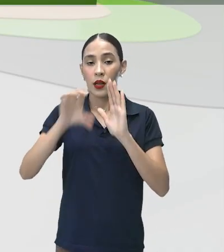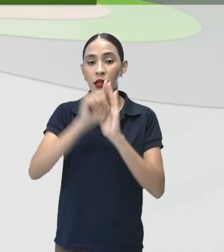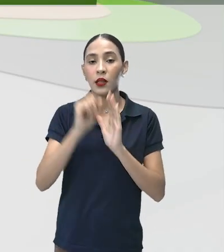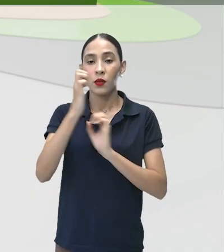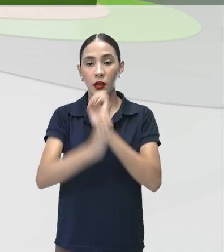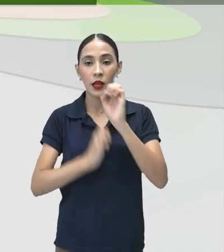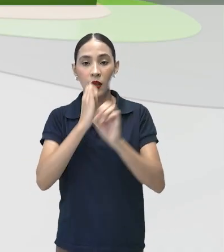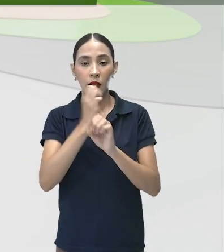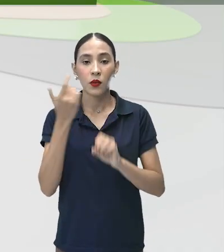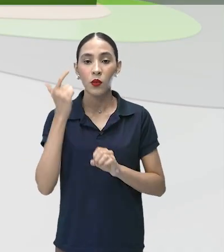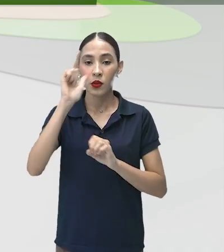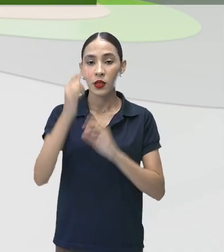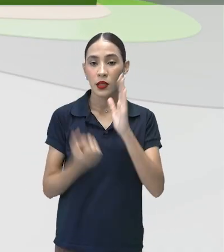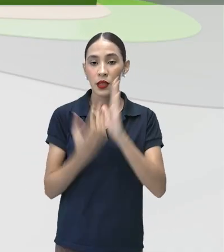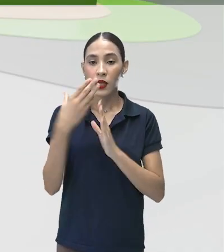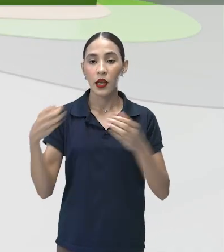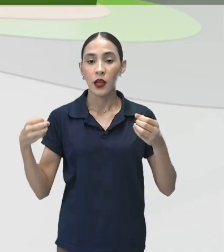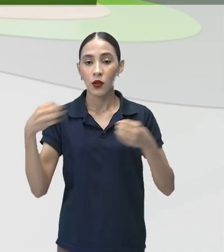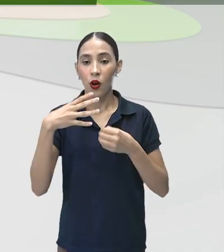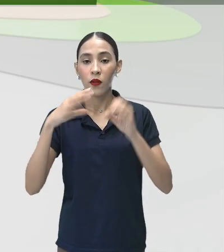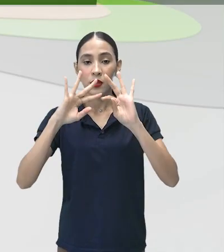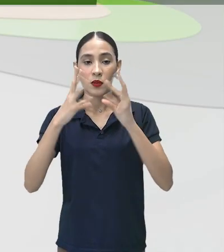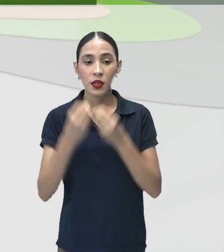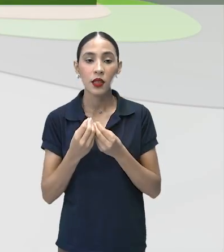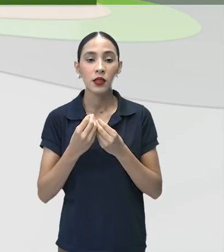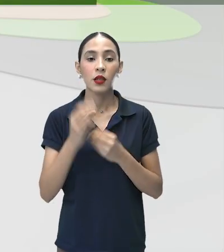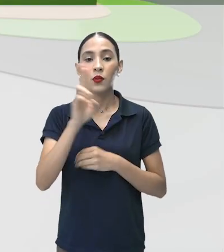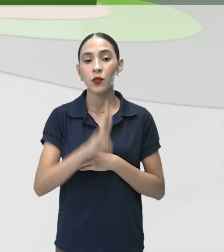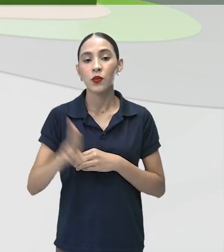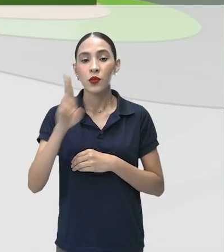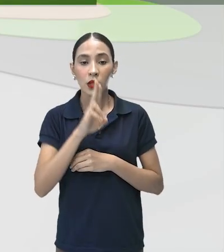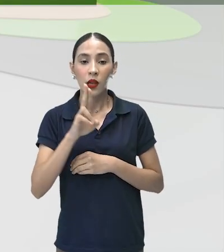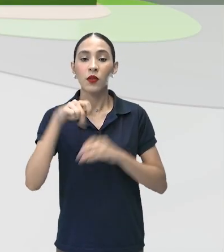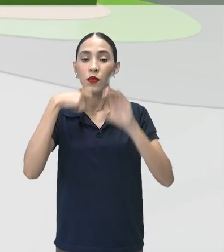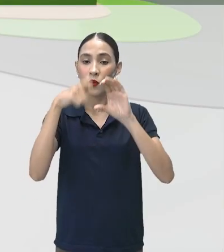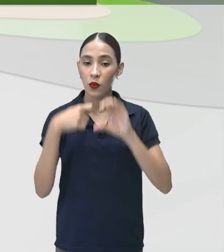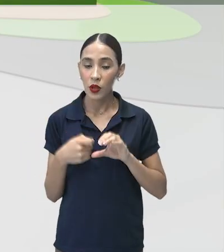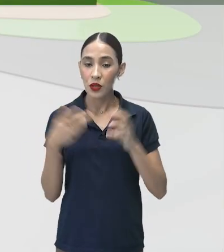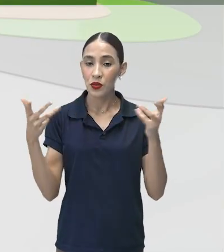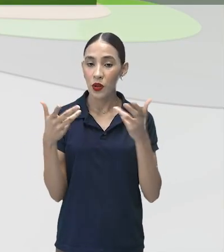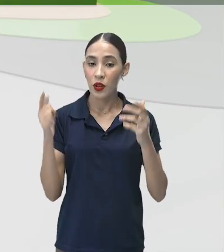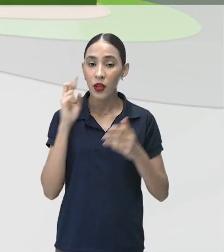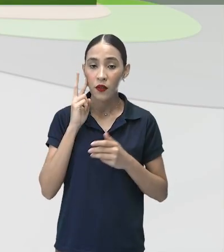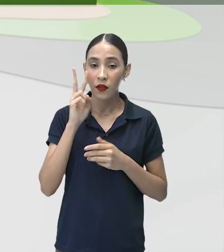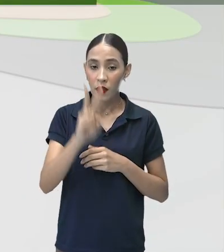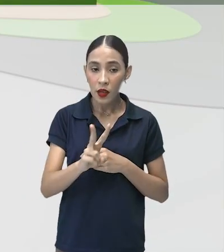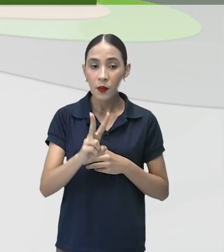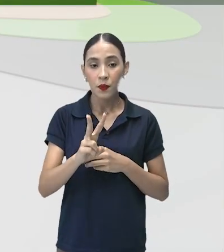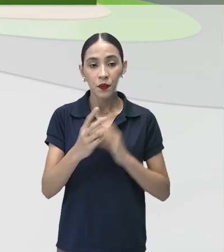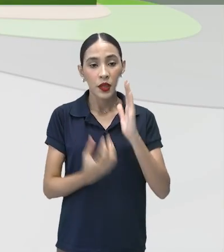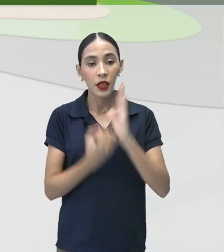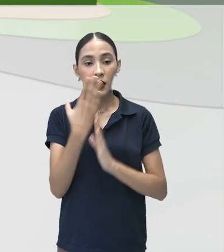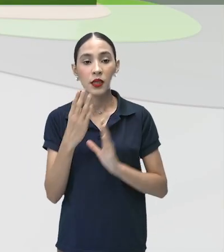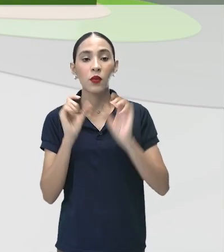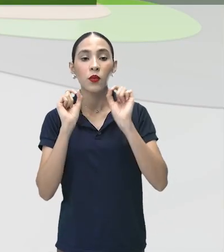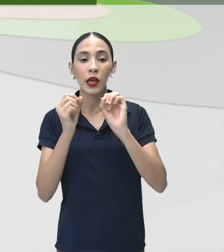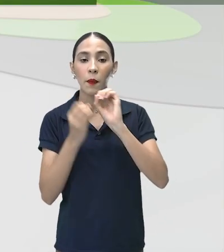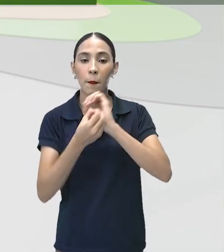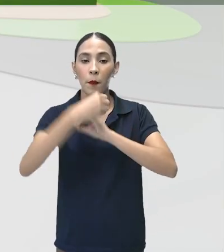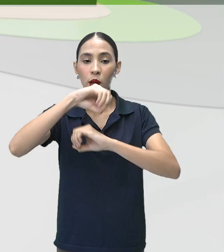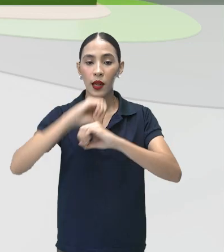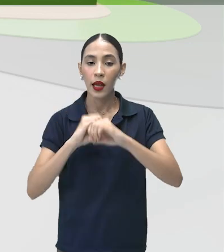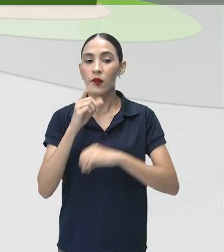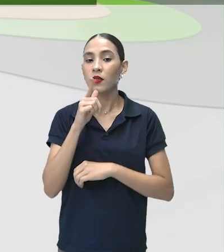ganhando elétrons para formar novos compostos. Por meio dessa animação que vocês podem observar, com a formação de